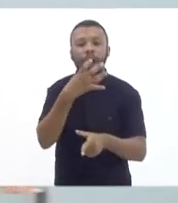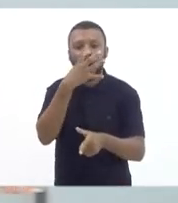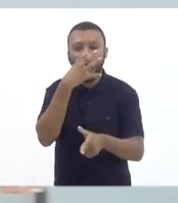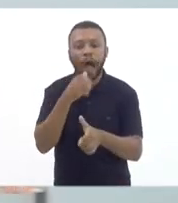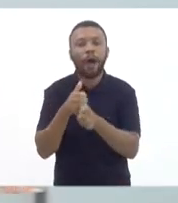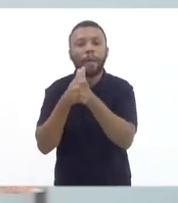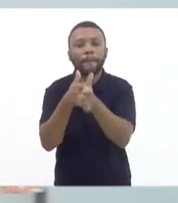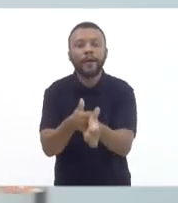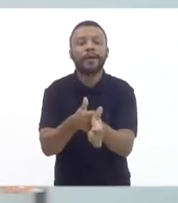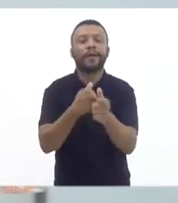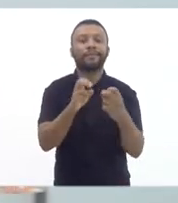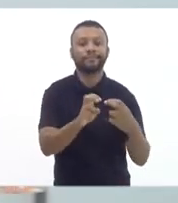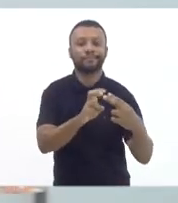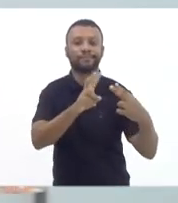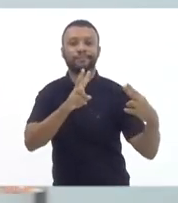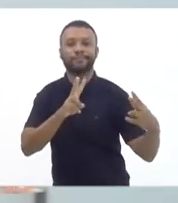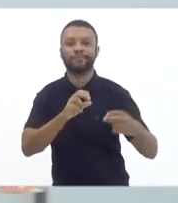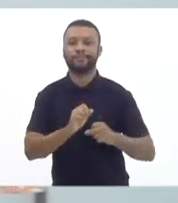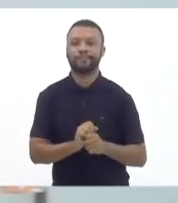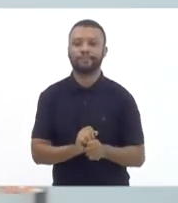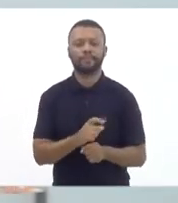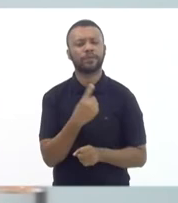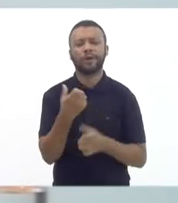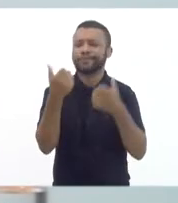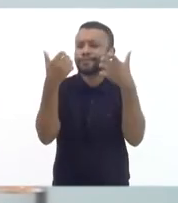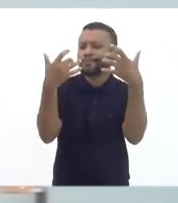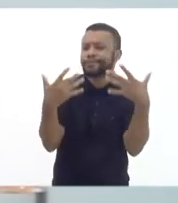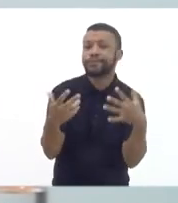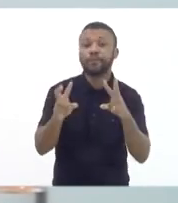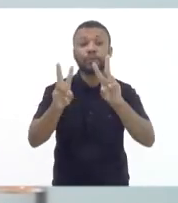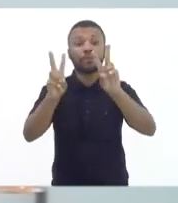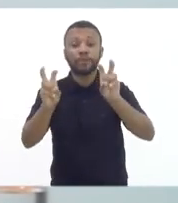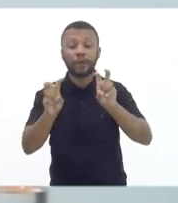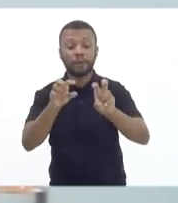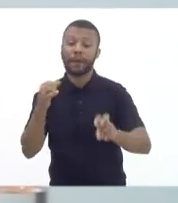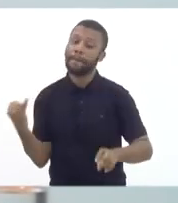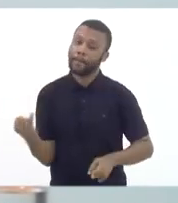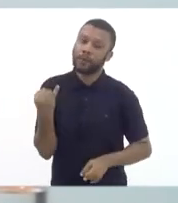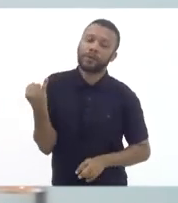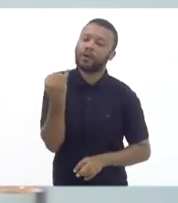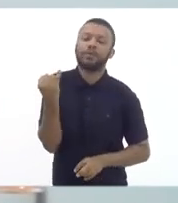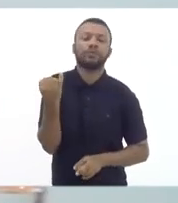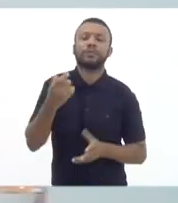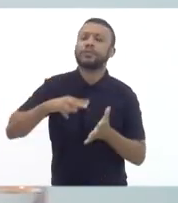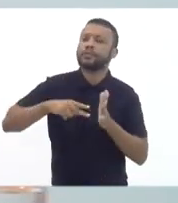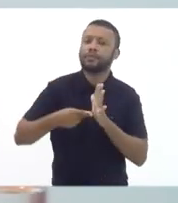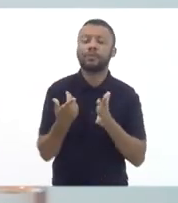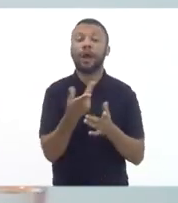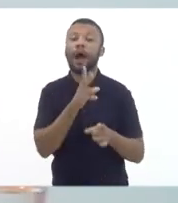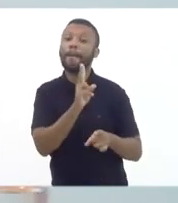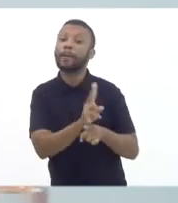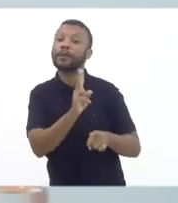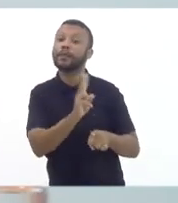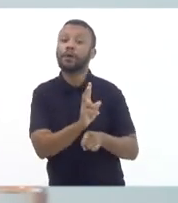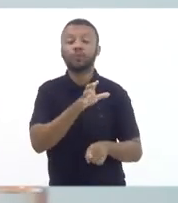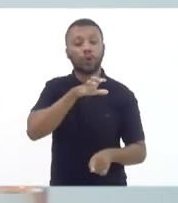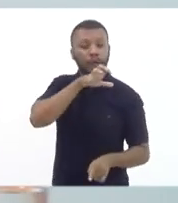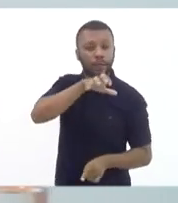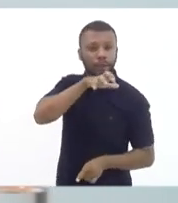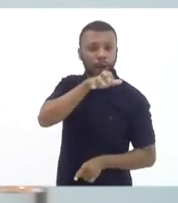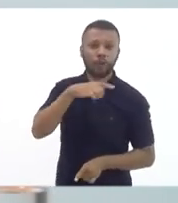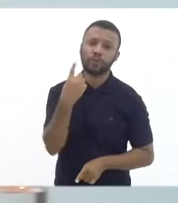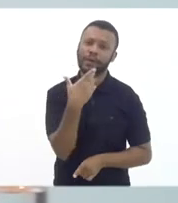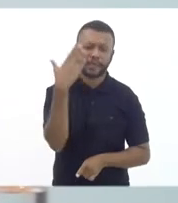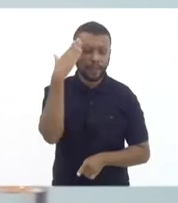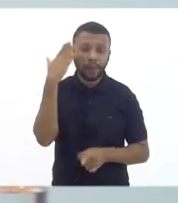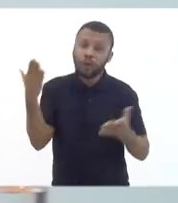virtualmente para tratar desse importante tema que é a proteção animal. Né? Todos nós sabemos que o